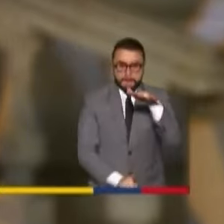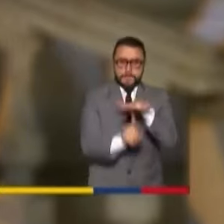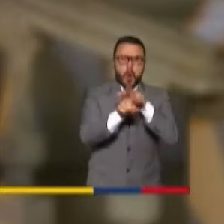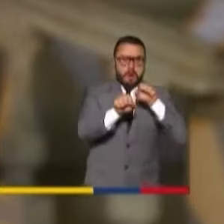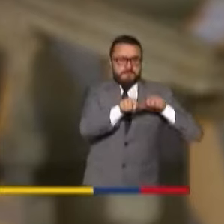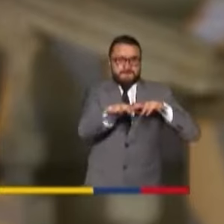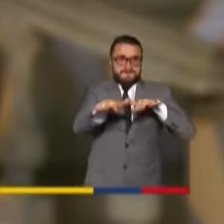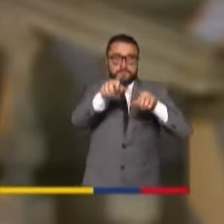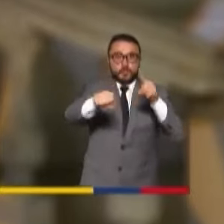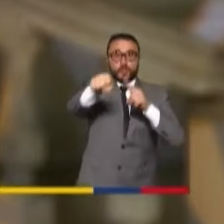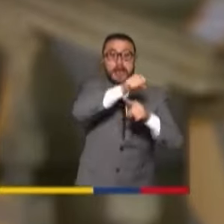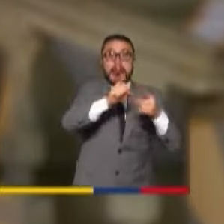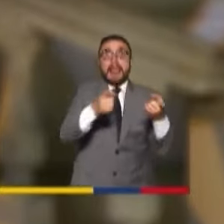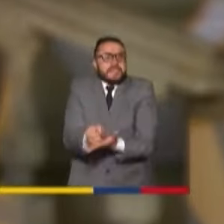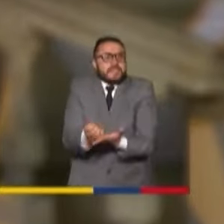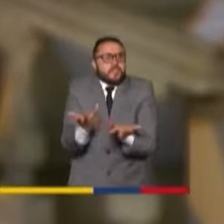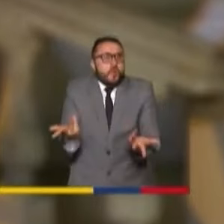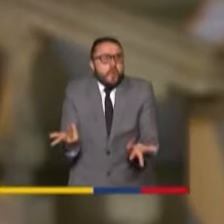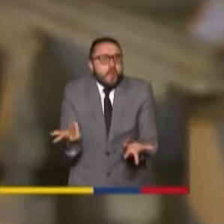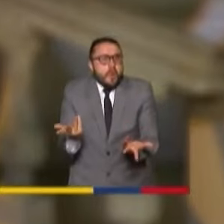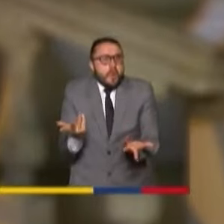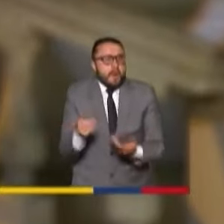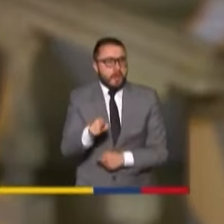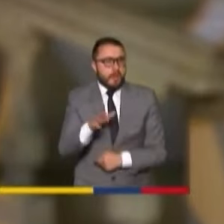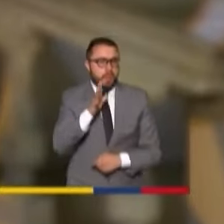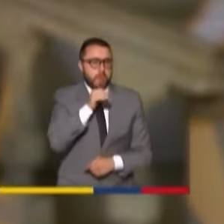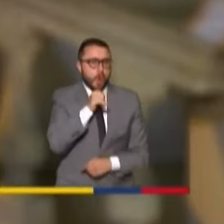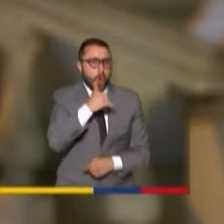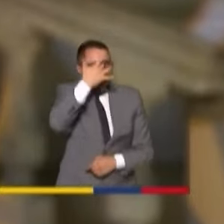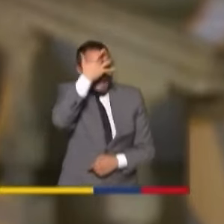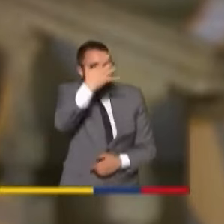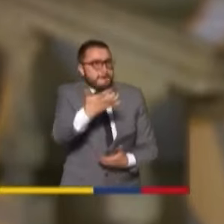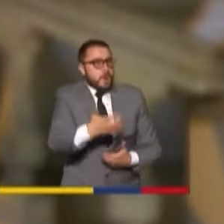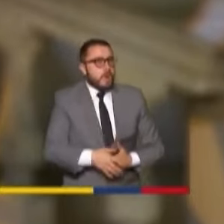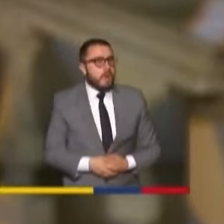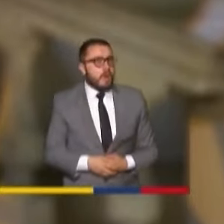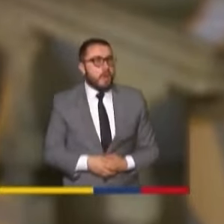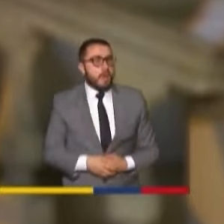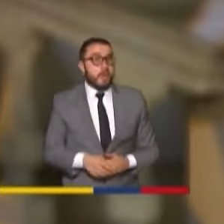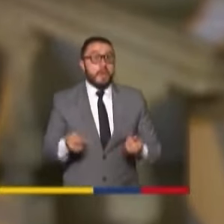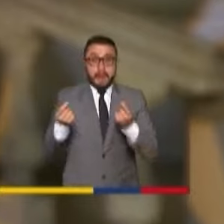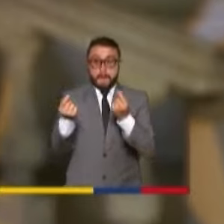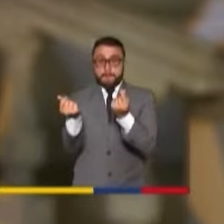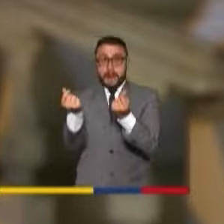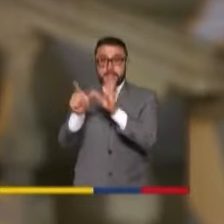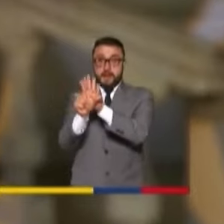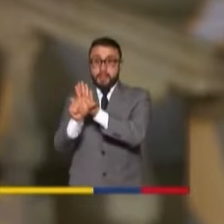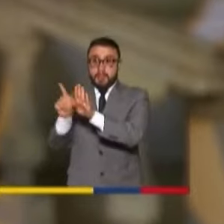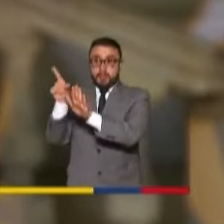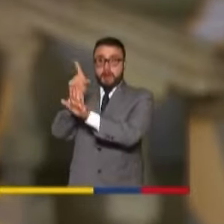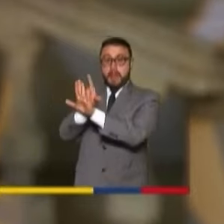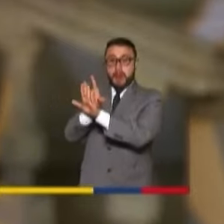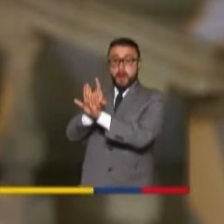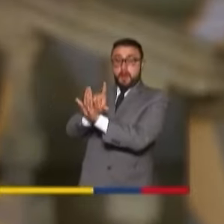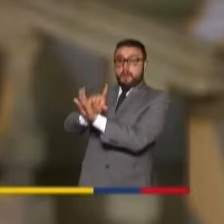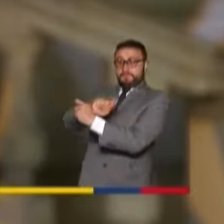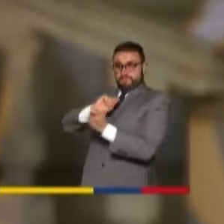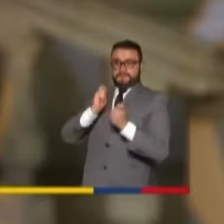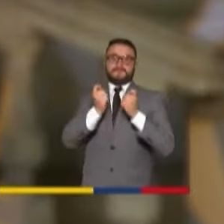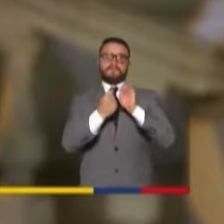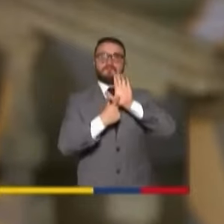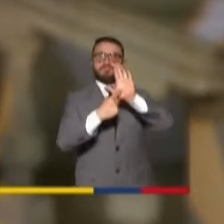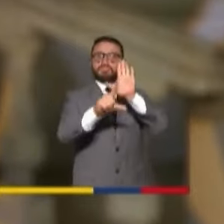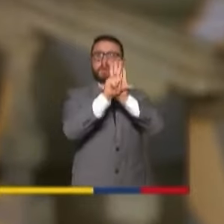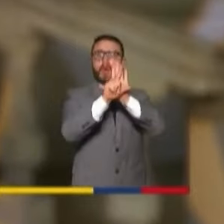da matriz lá da Espanha, né? Eu não sei se foi 22 ou 24, mas o primeiro golpe foi desfechado